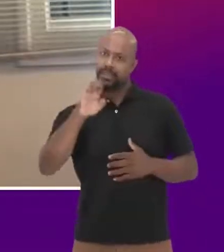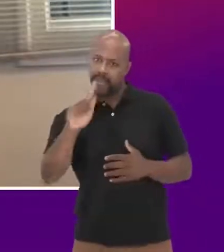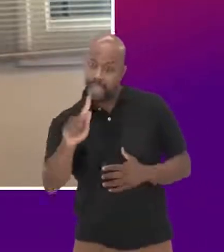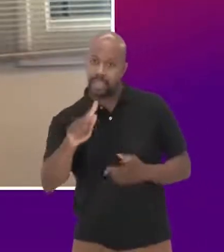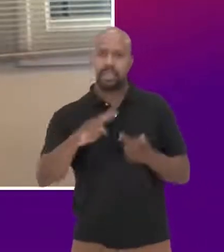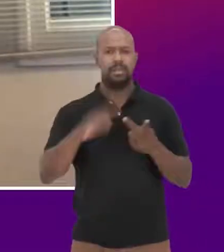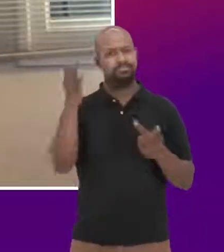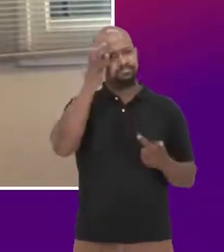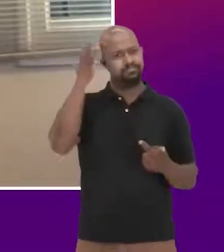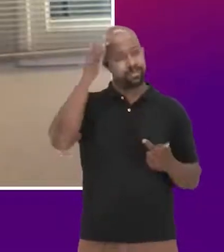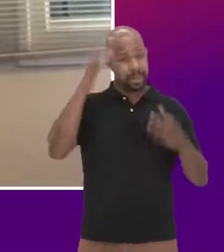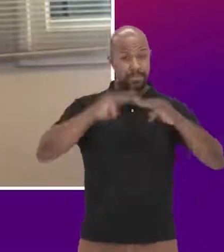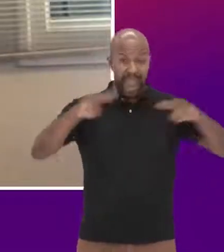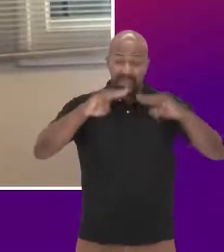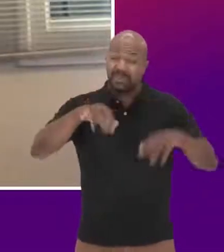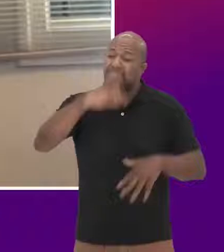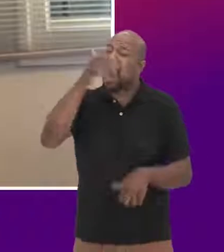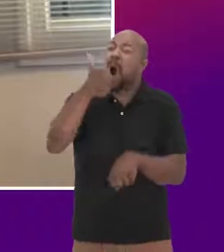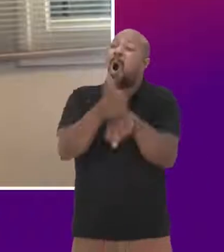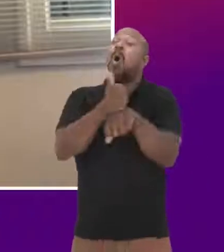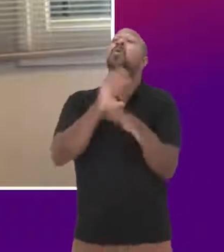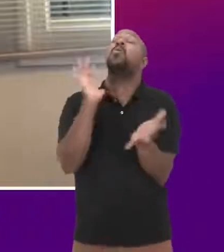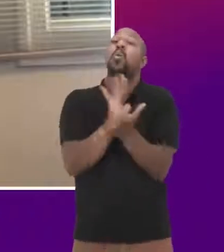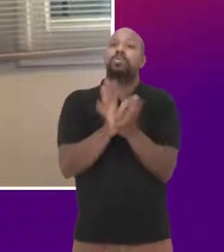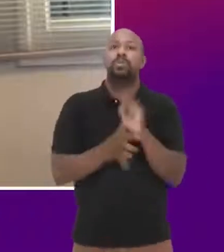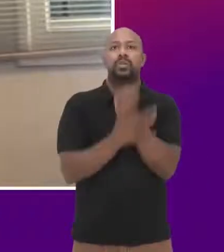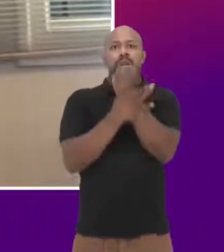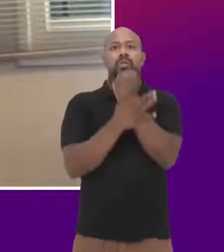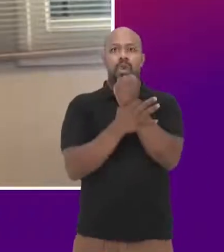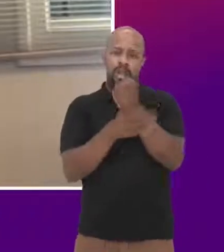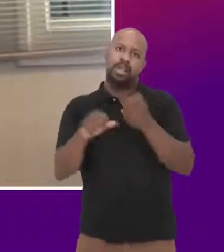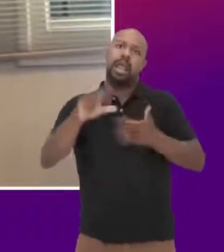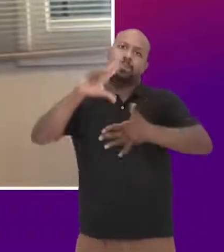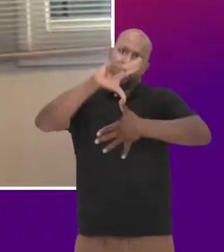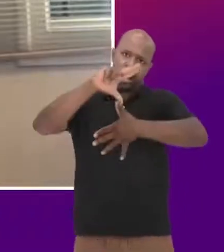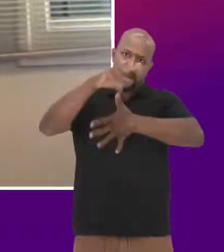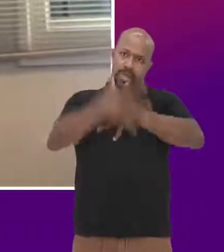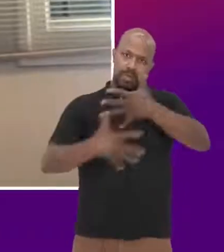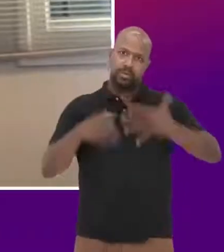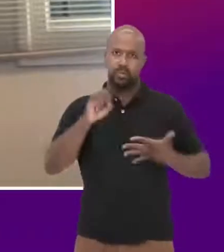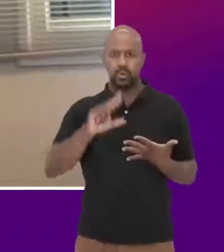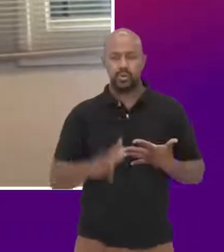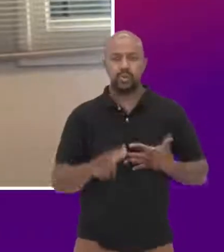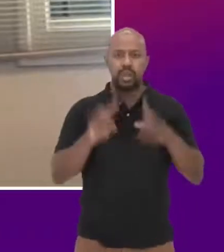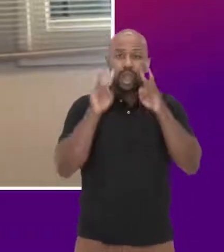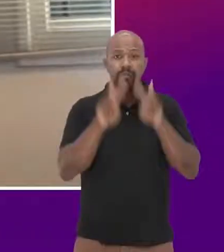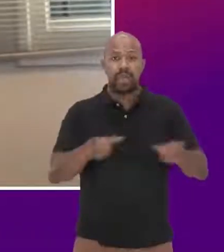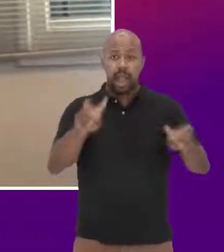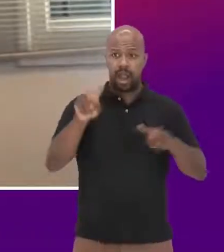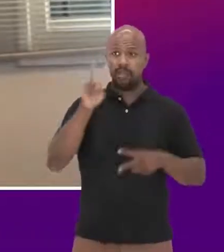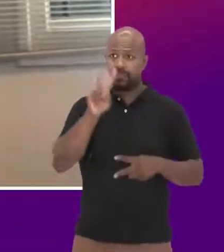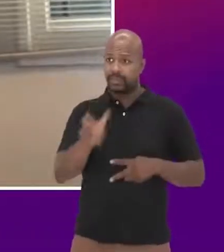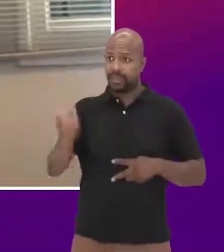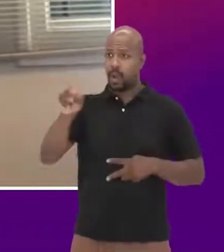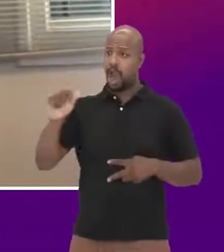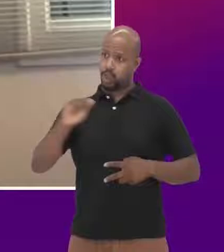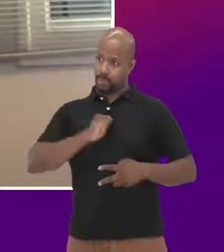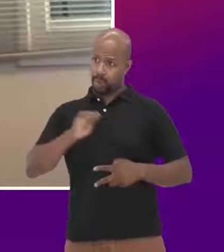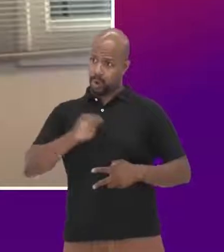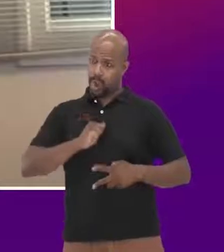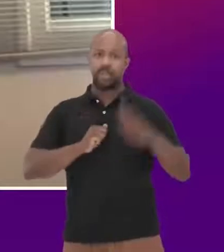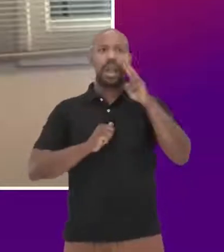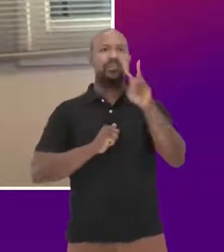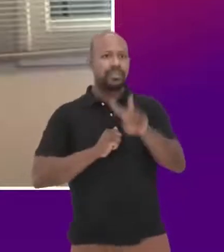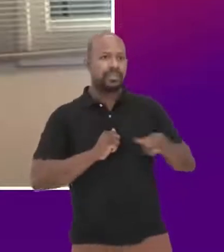o homem de marketing do maior grupo segurador da América do Sul, ouvindo uma visão antropológica e ouvindo